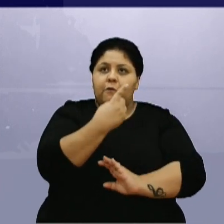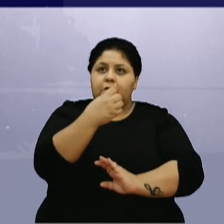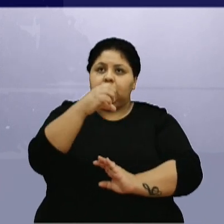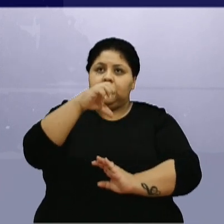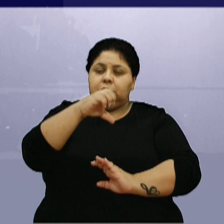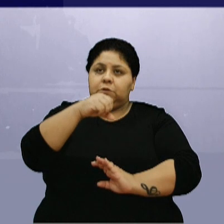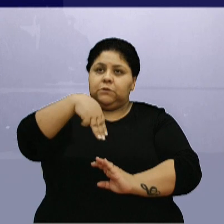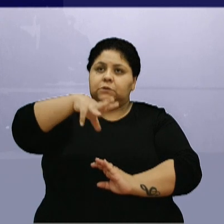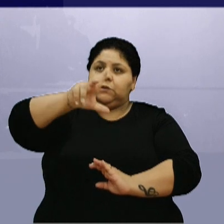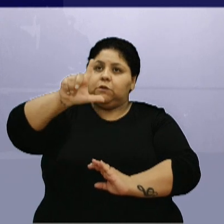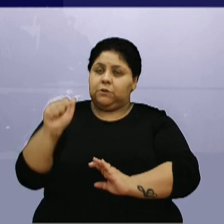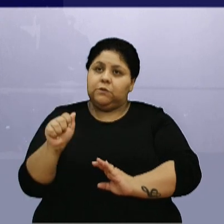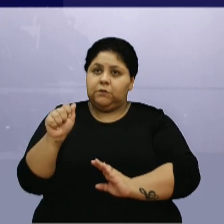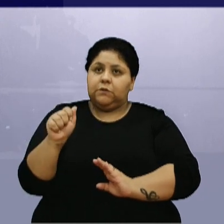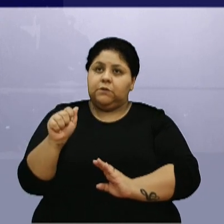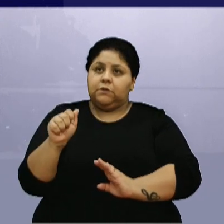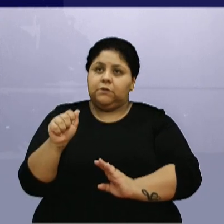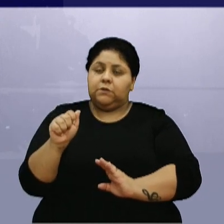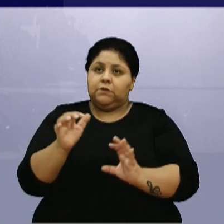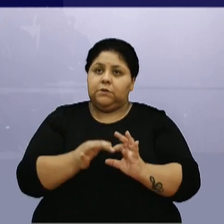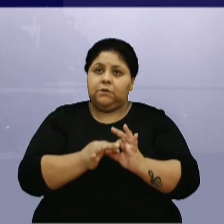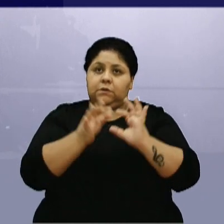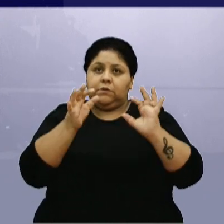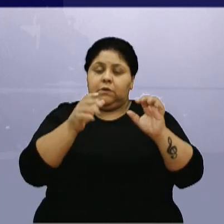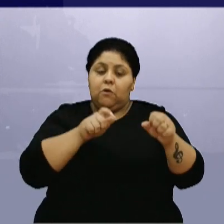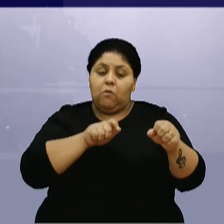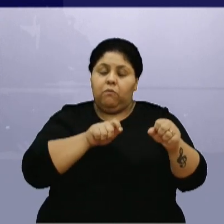milhões. E disponibilidade de caixa,